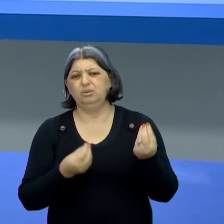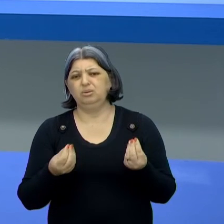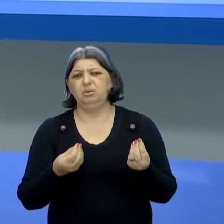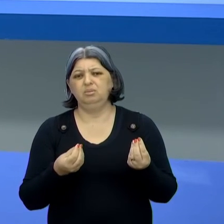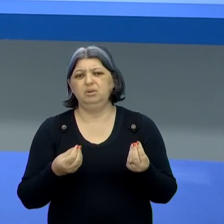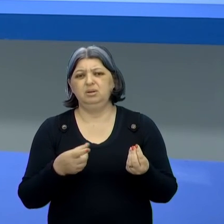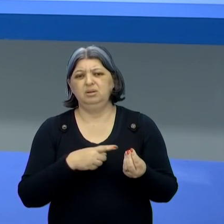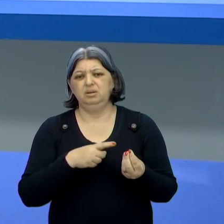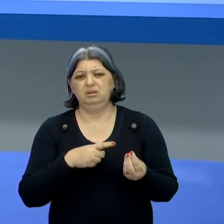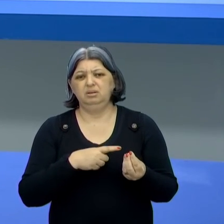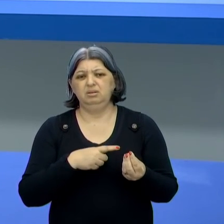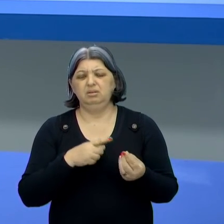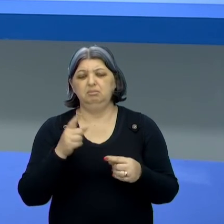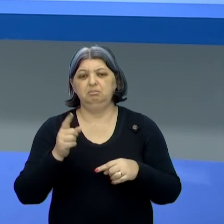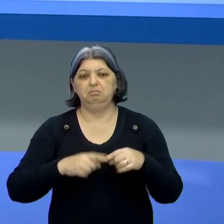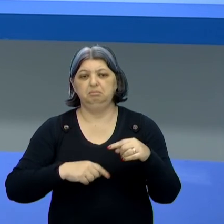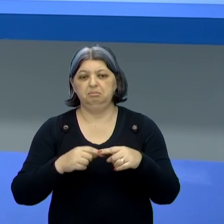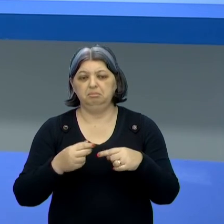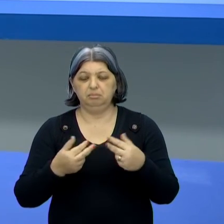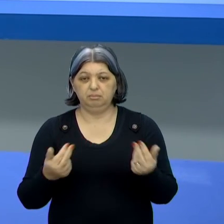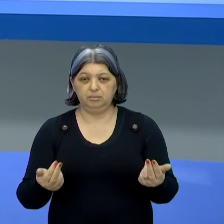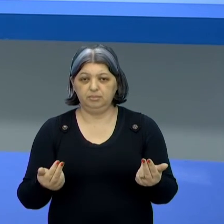vão ter tantas